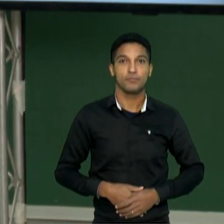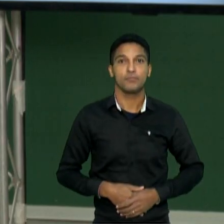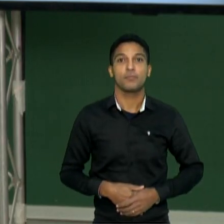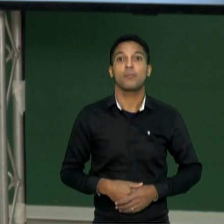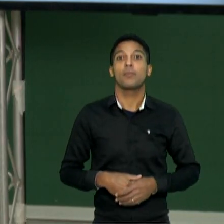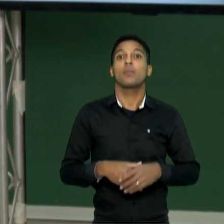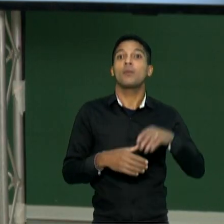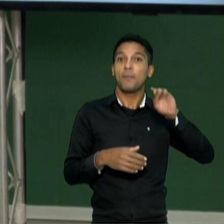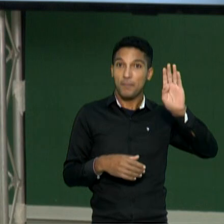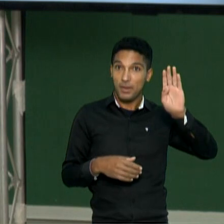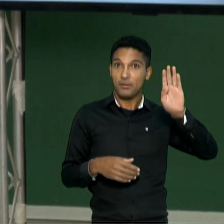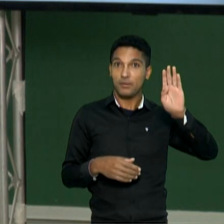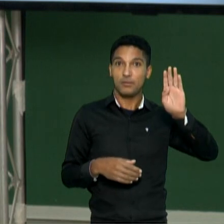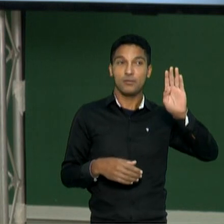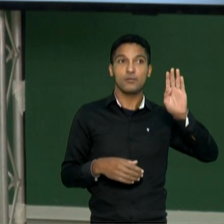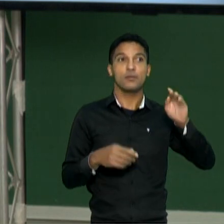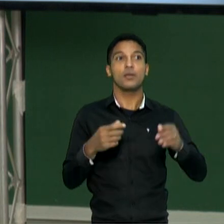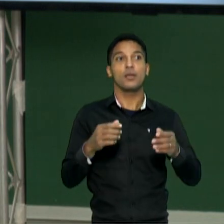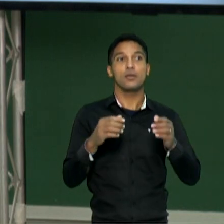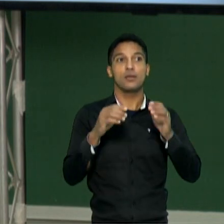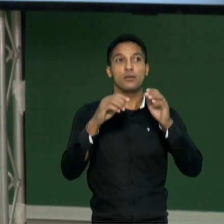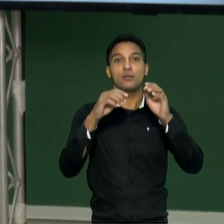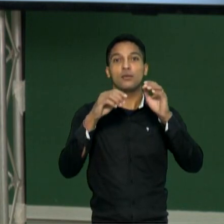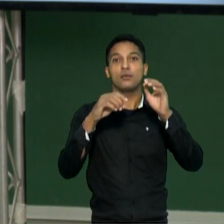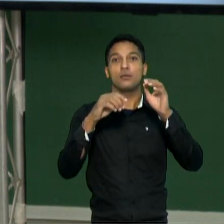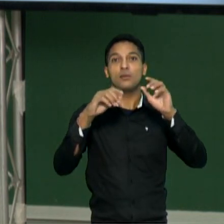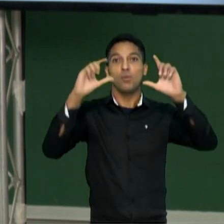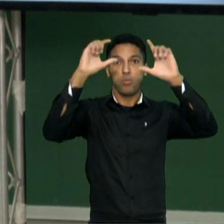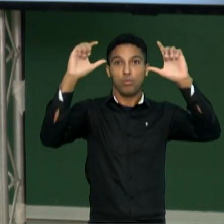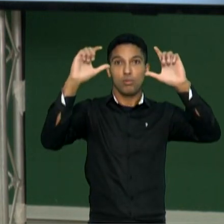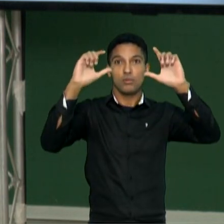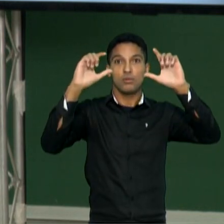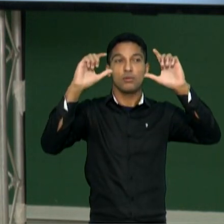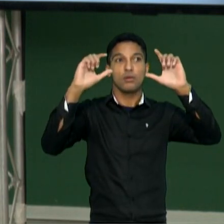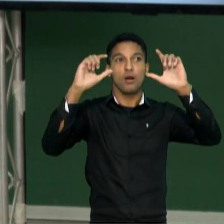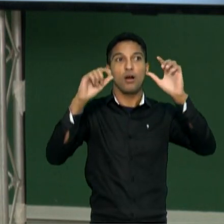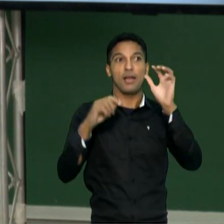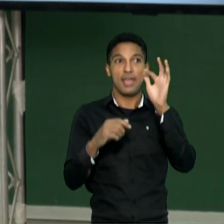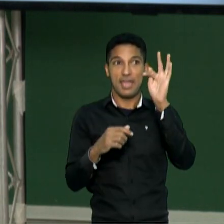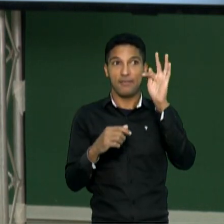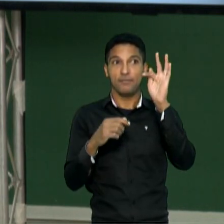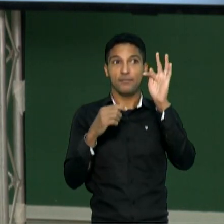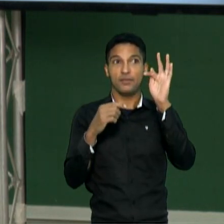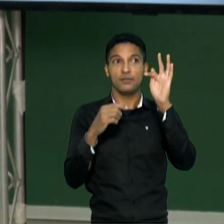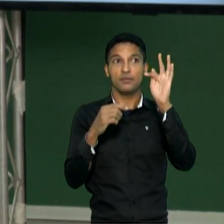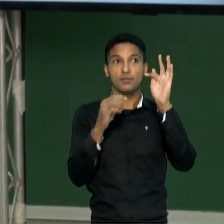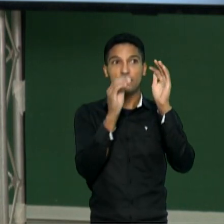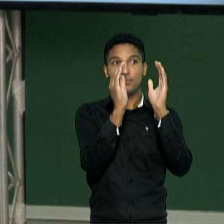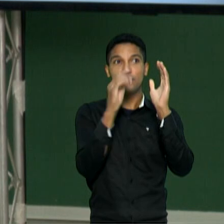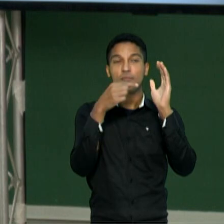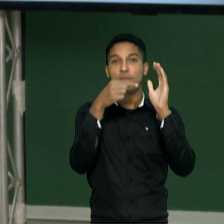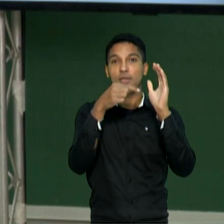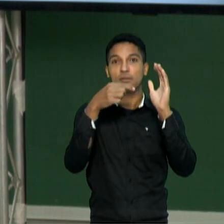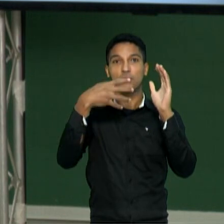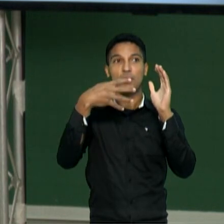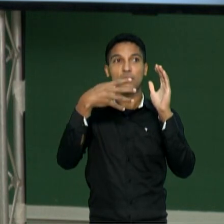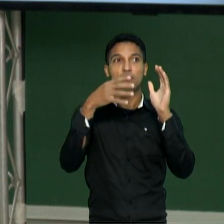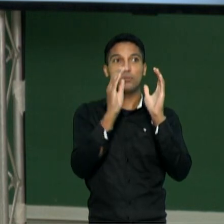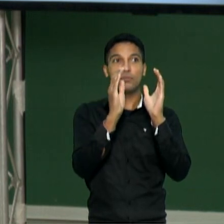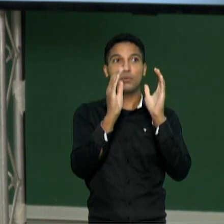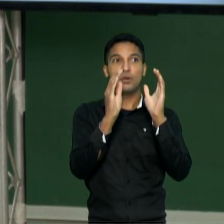Item B. O item B é para a gente calcular o f de menos 4. Está aqui, né? Vamos substituir o x agora por menos